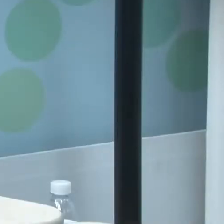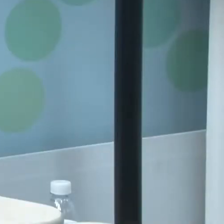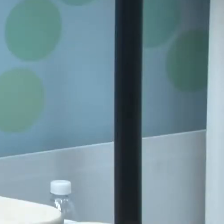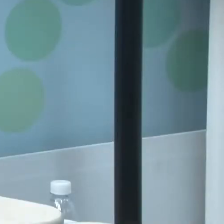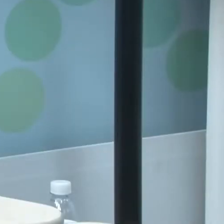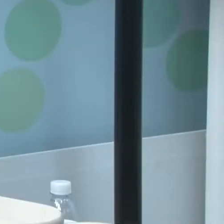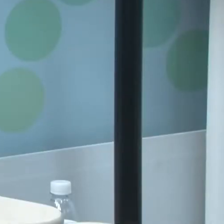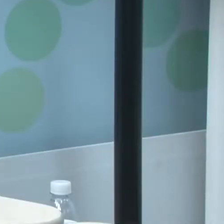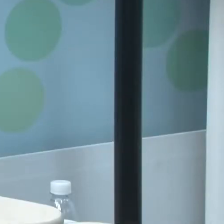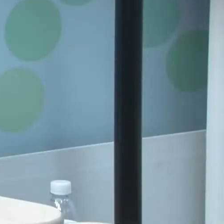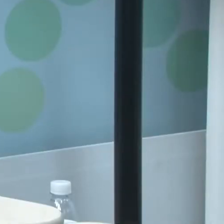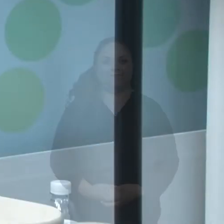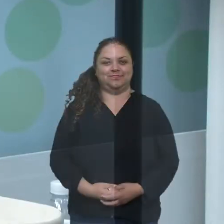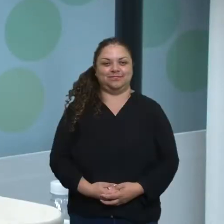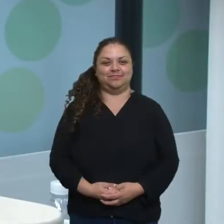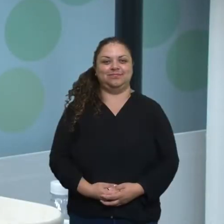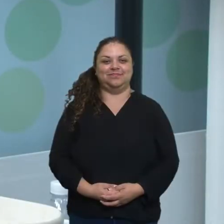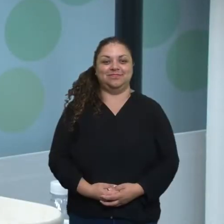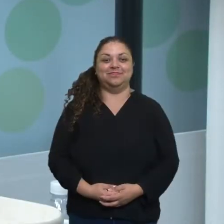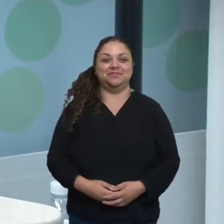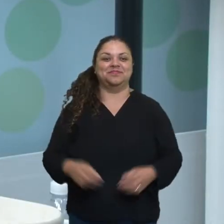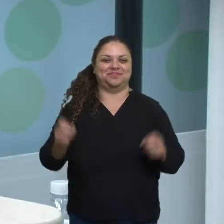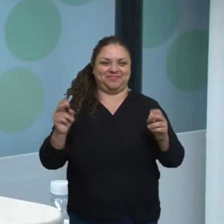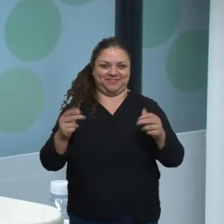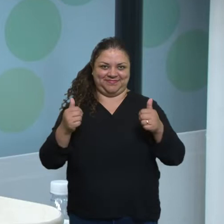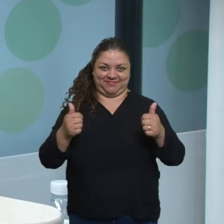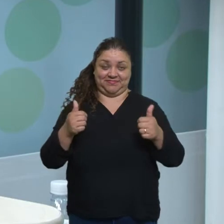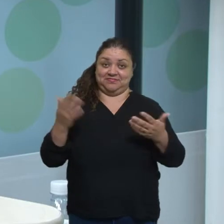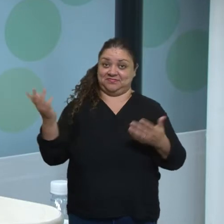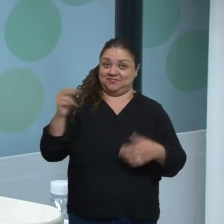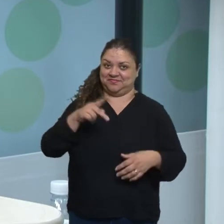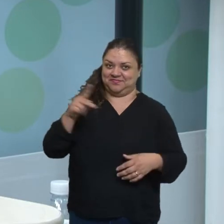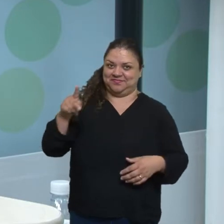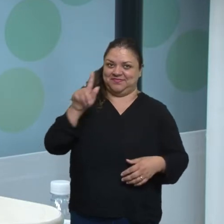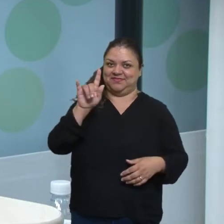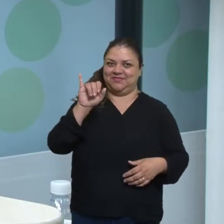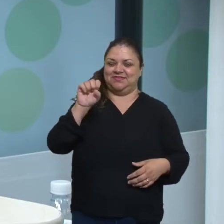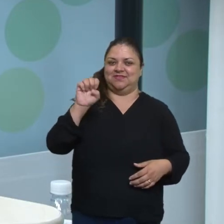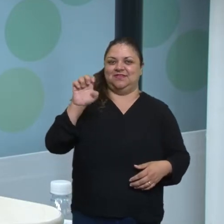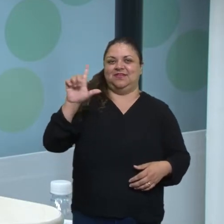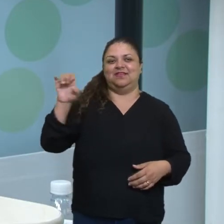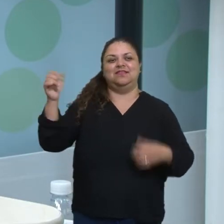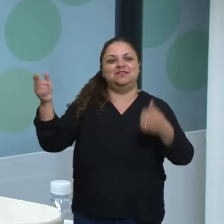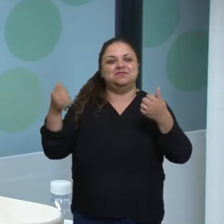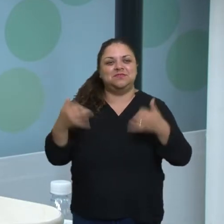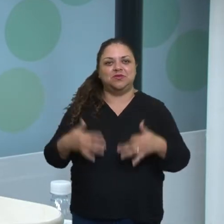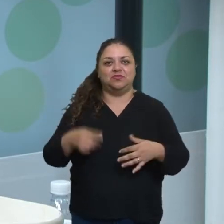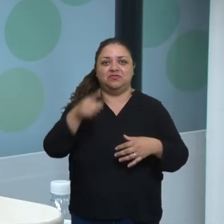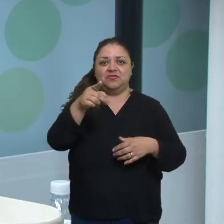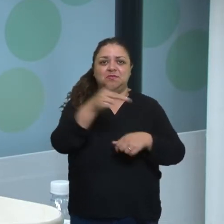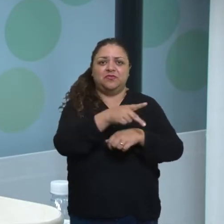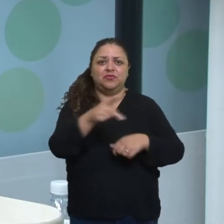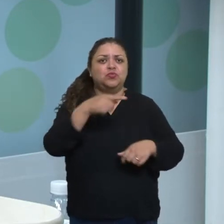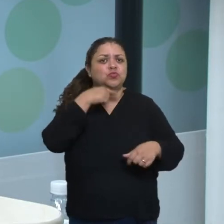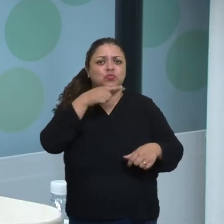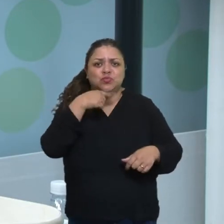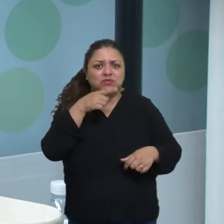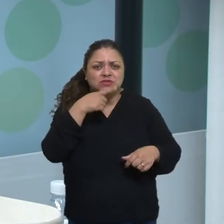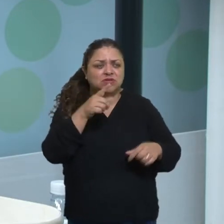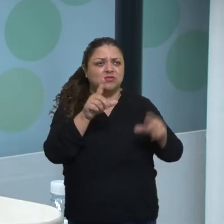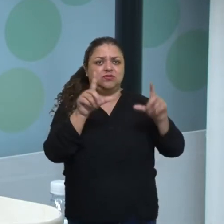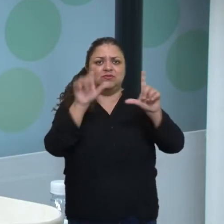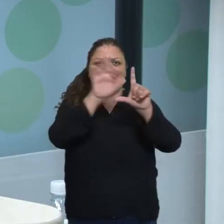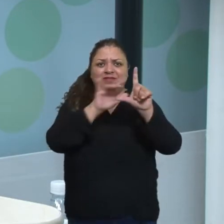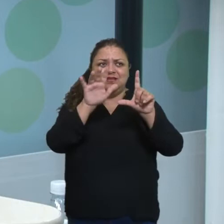o ok então com formato a formadora Gisele explicou gostei professor que não conseguiu acessar o documento depois lá no